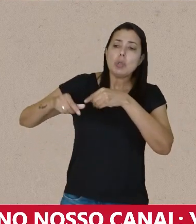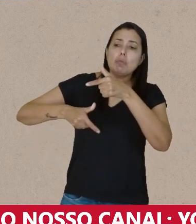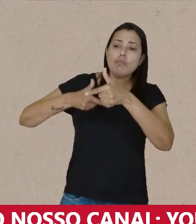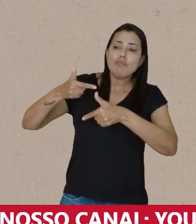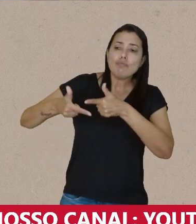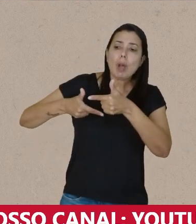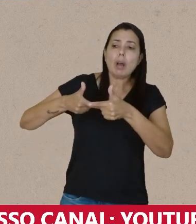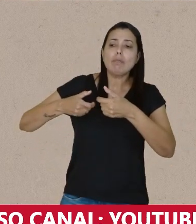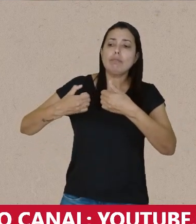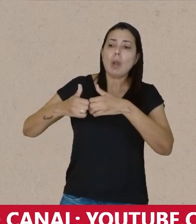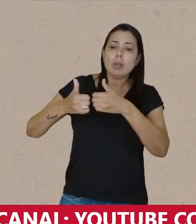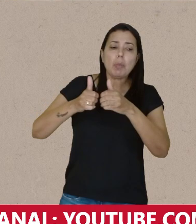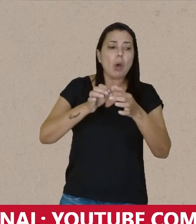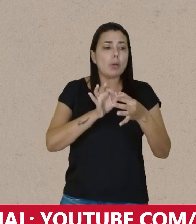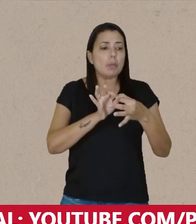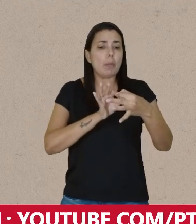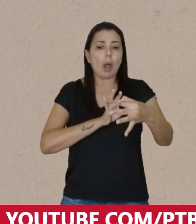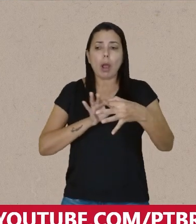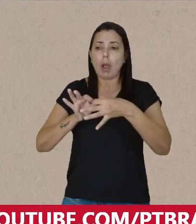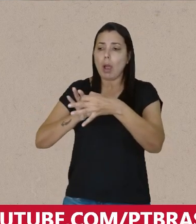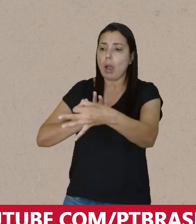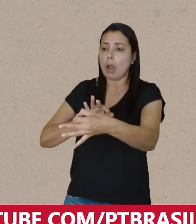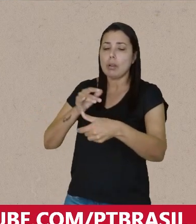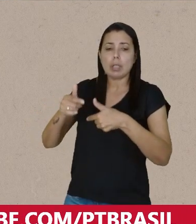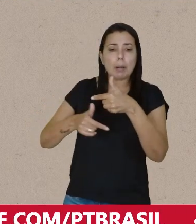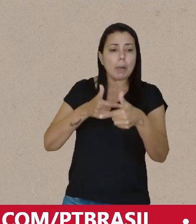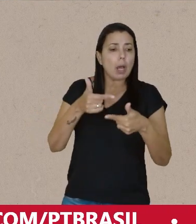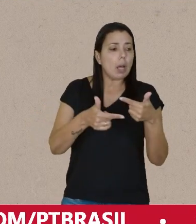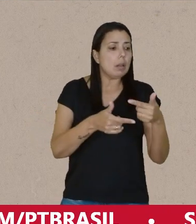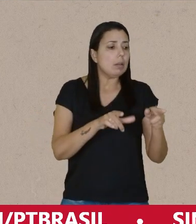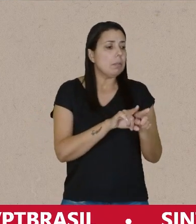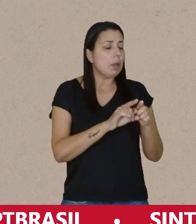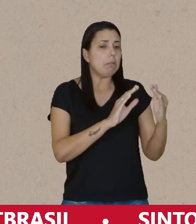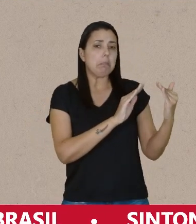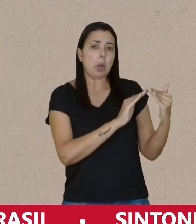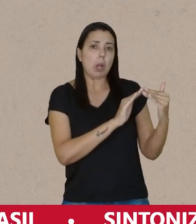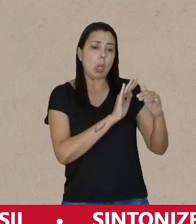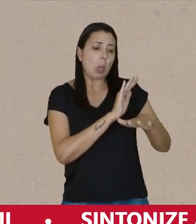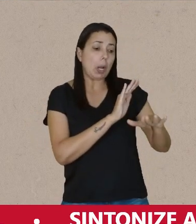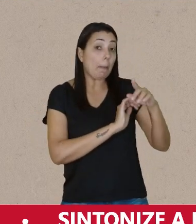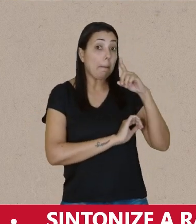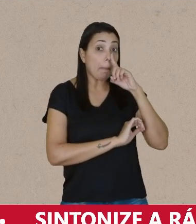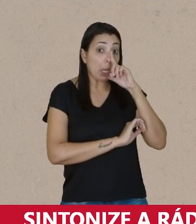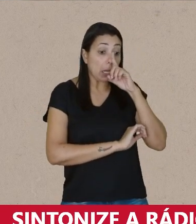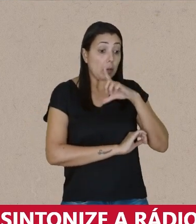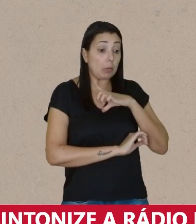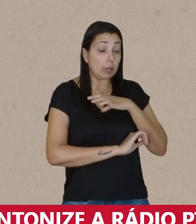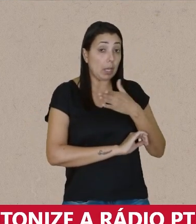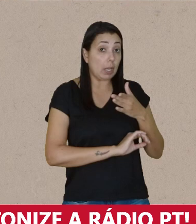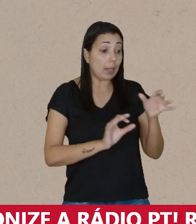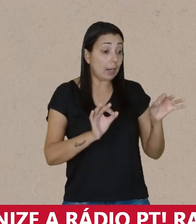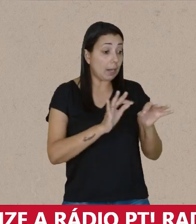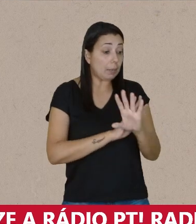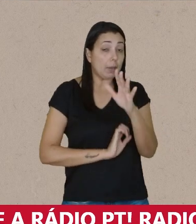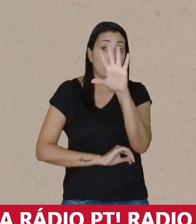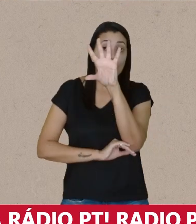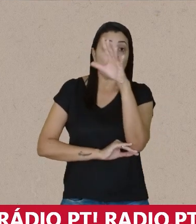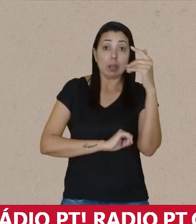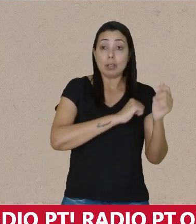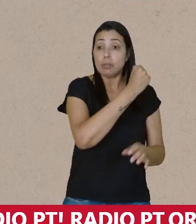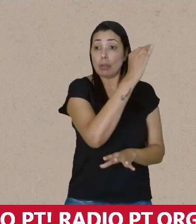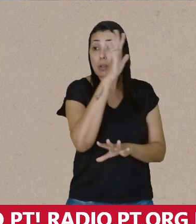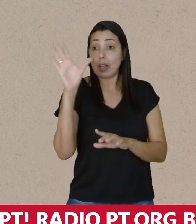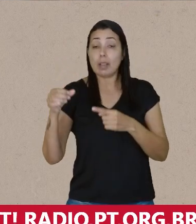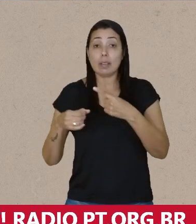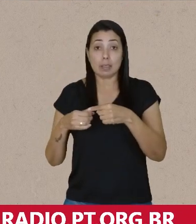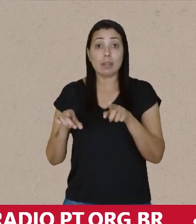transporte, distanciamento do local de trabalho e de moradia, áreas de risco, degradação do meio ambiente nas cidades